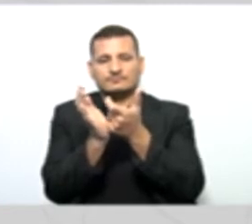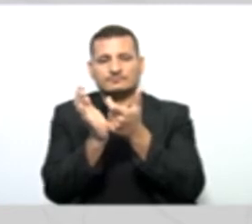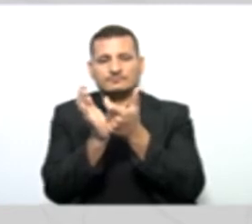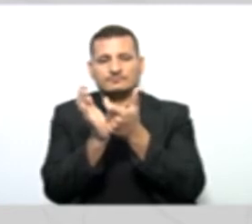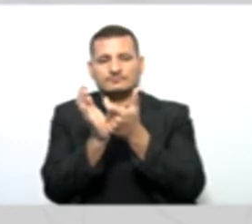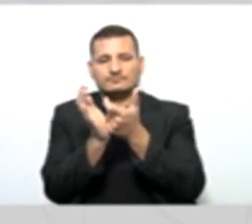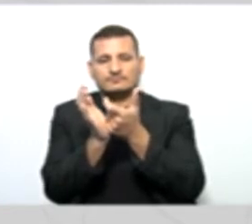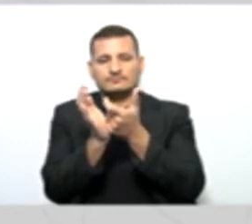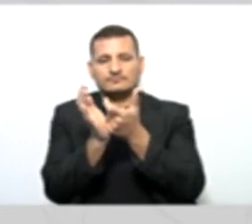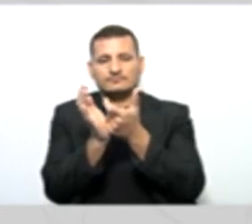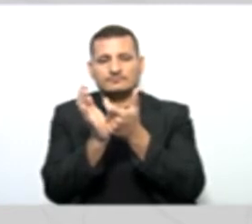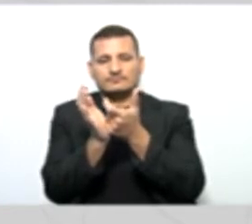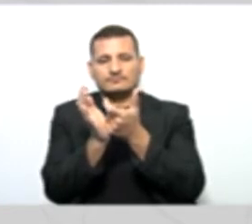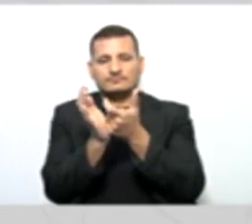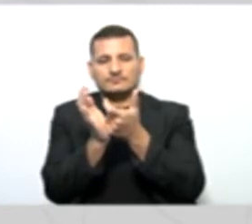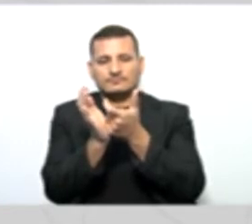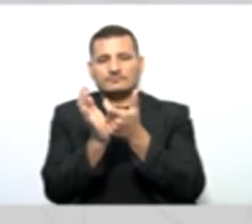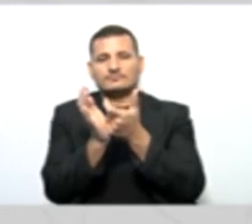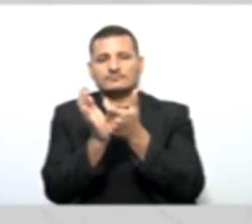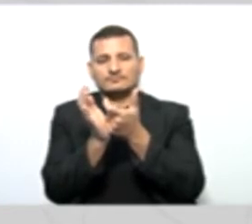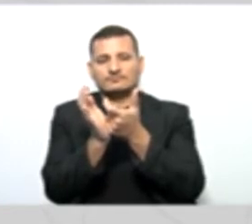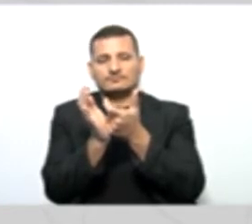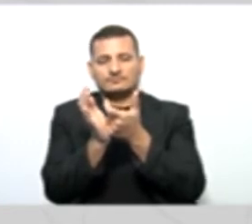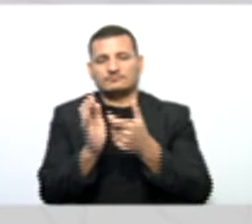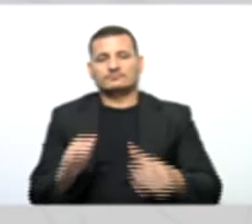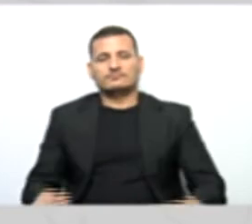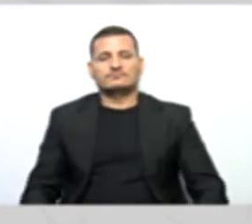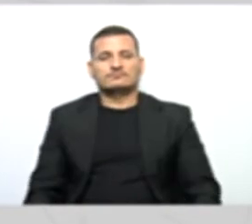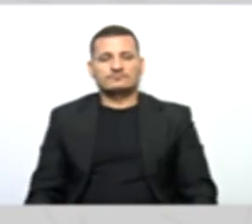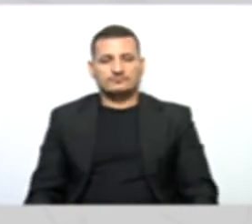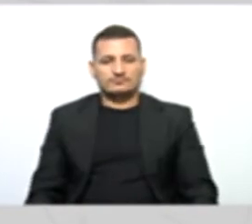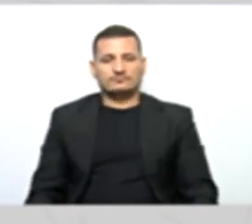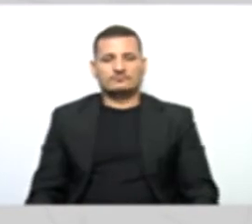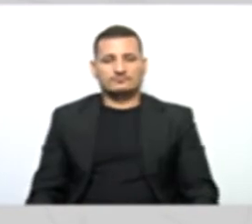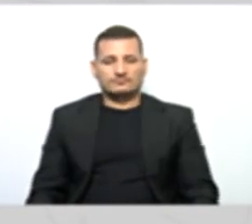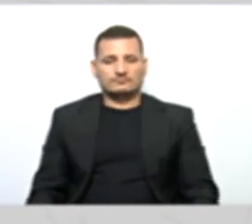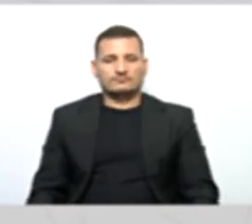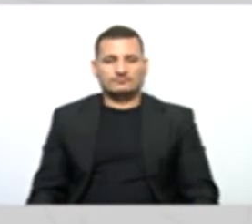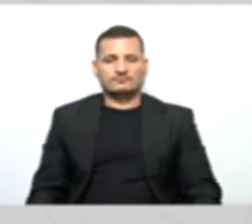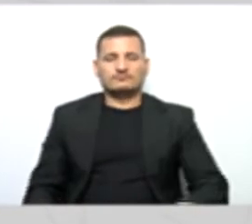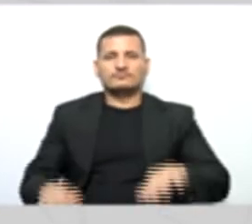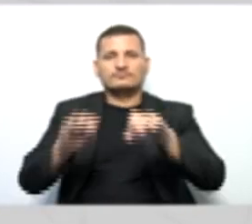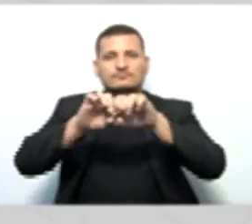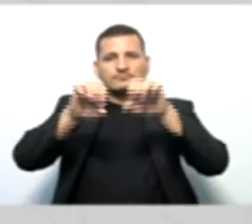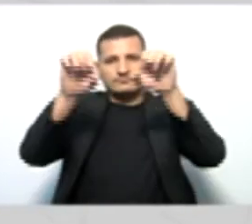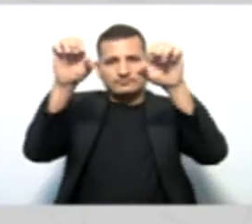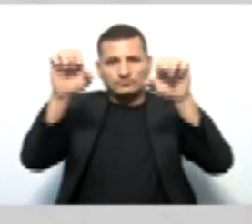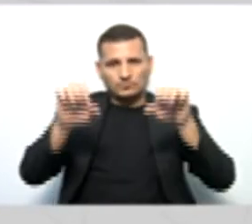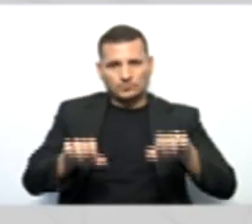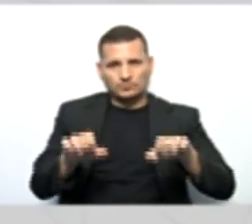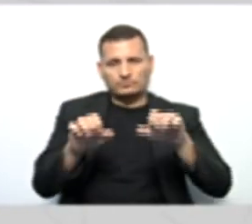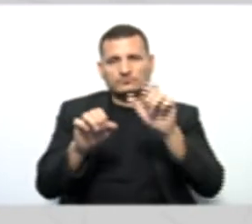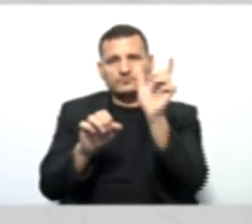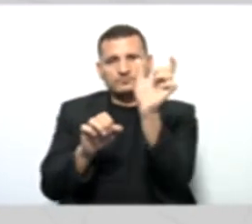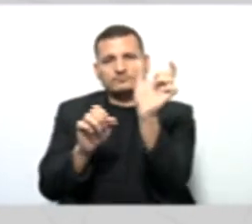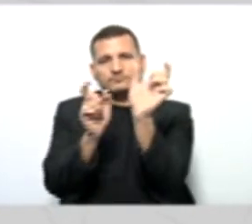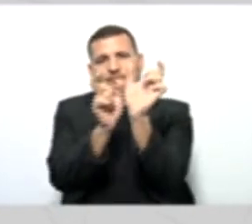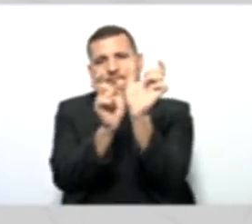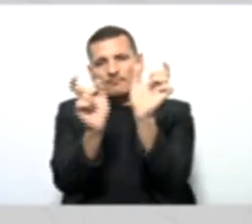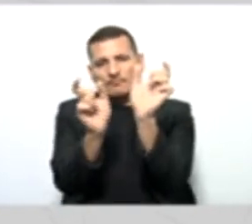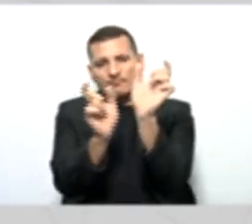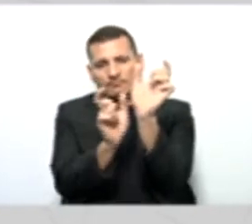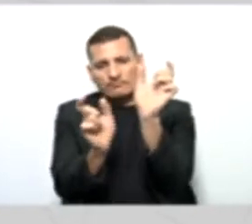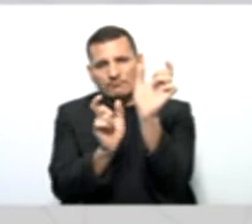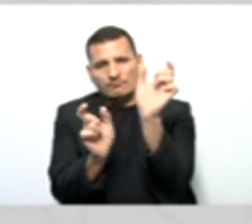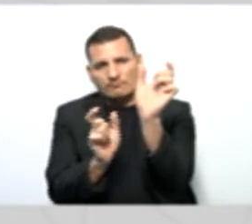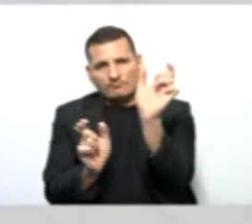pela separação da indentação. Beleza? É muito importante prestar atenção na questão da indentação.